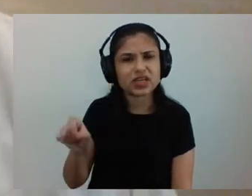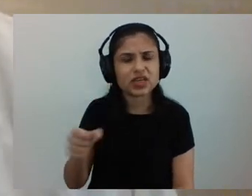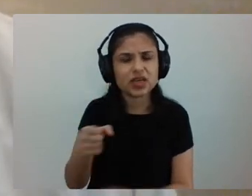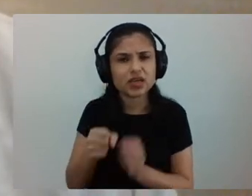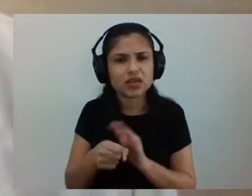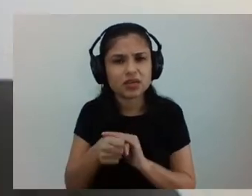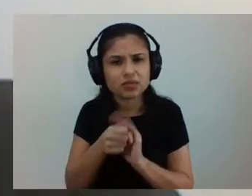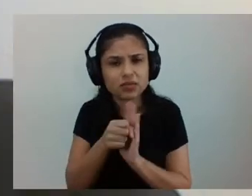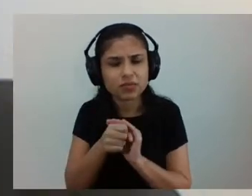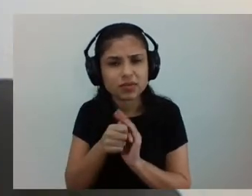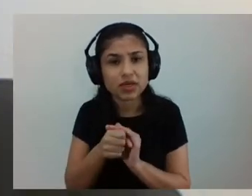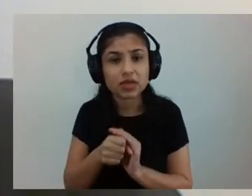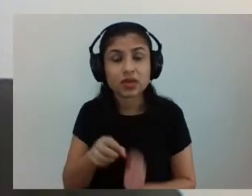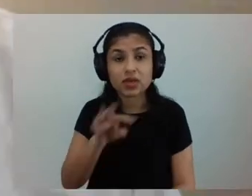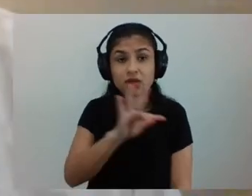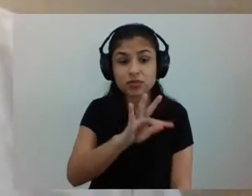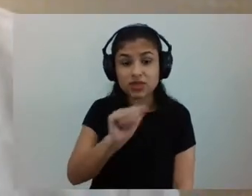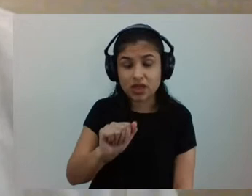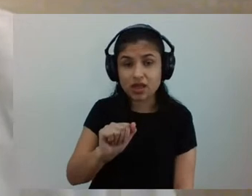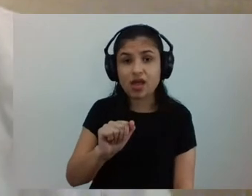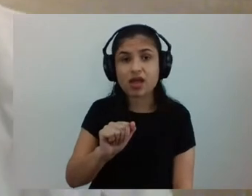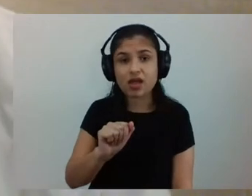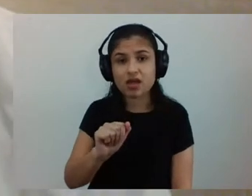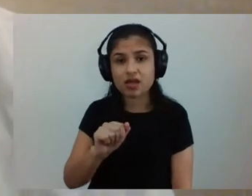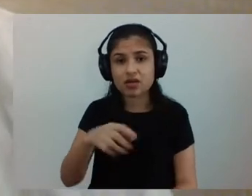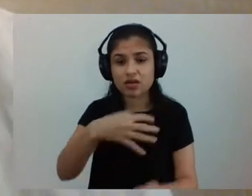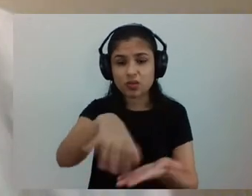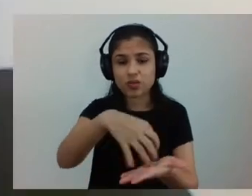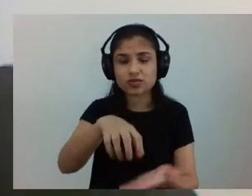de Lagoa do Sino, Wesley Lopes.